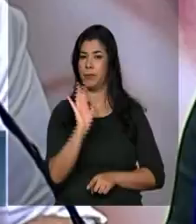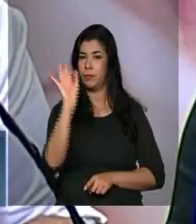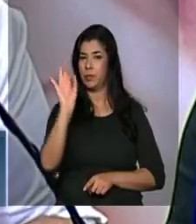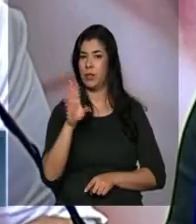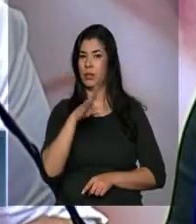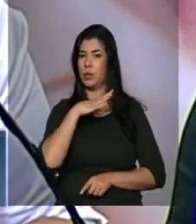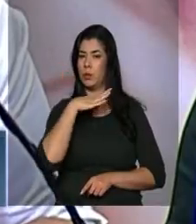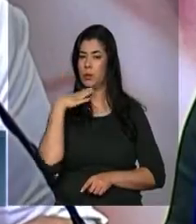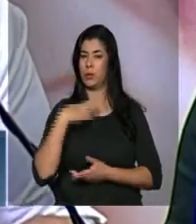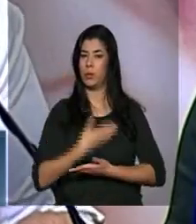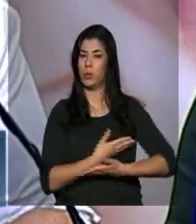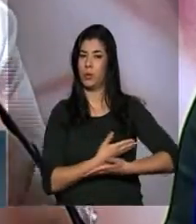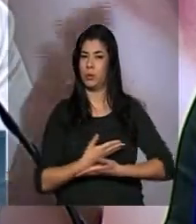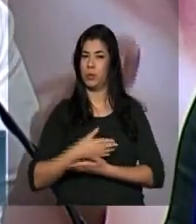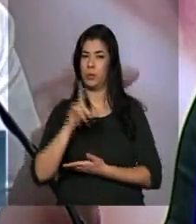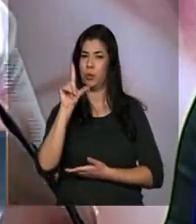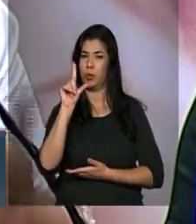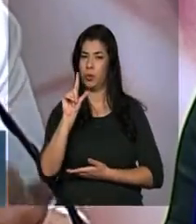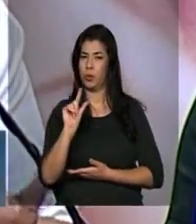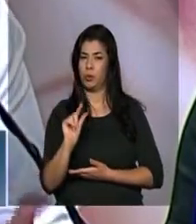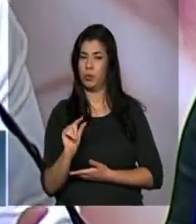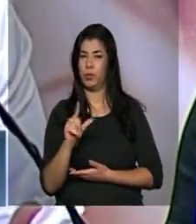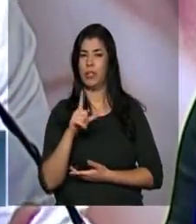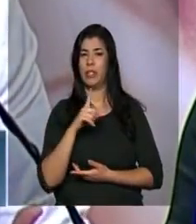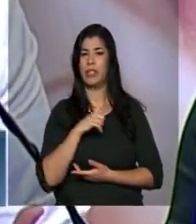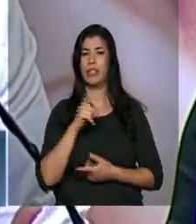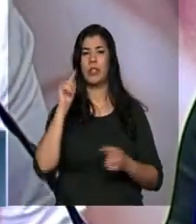mortalidade infantil no Brasil, que até já atingiu, né, a